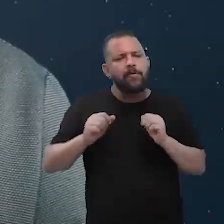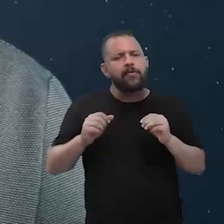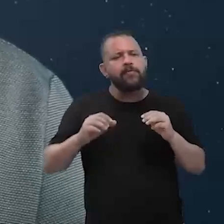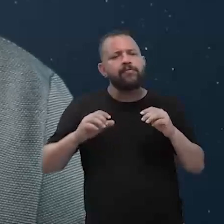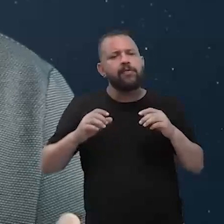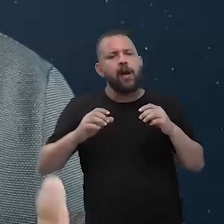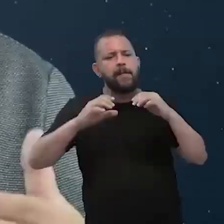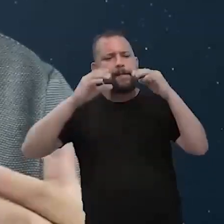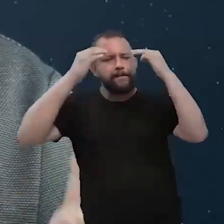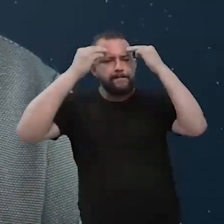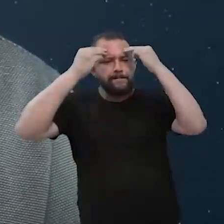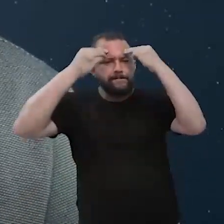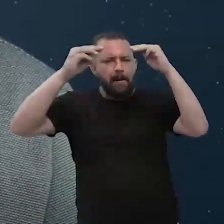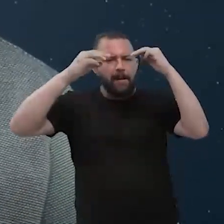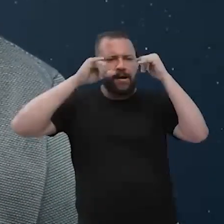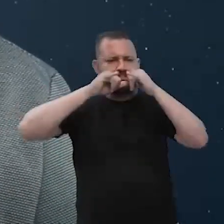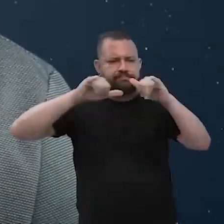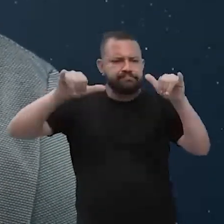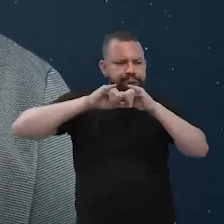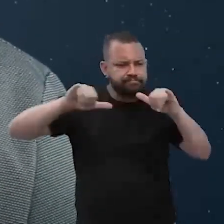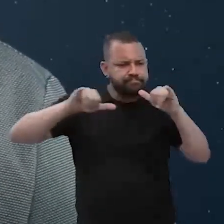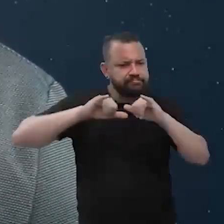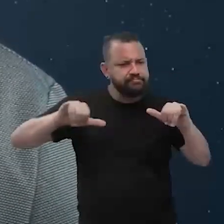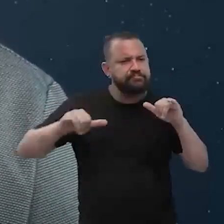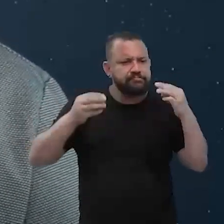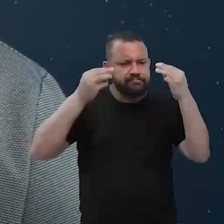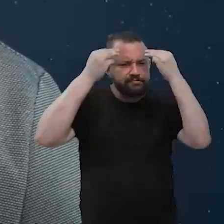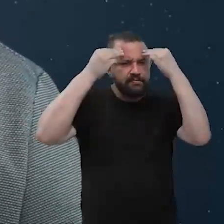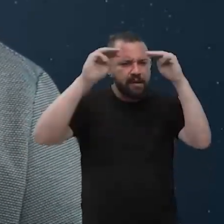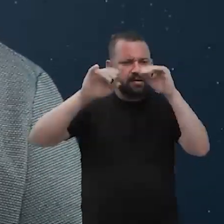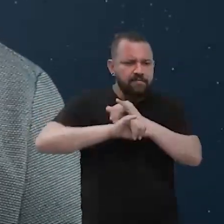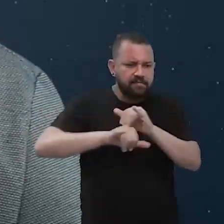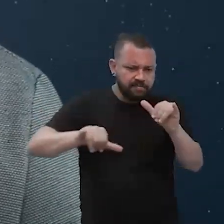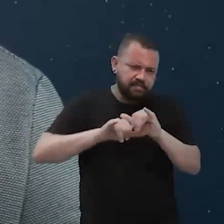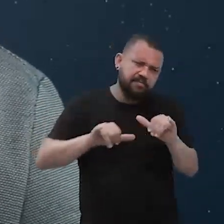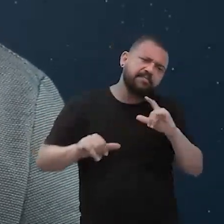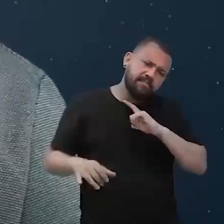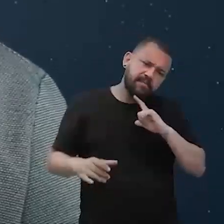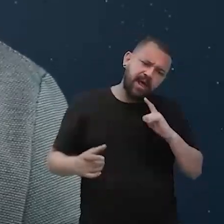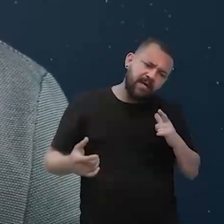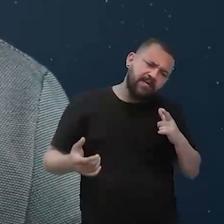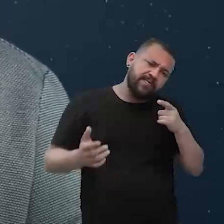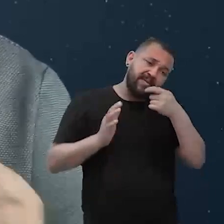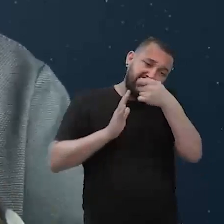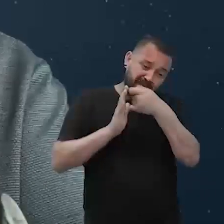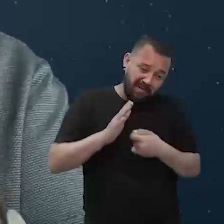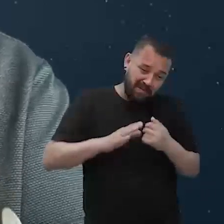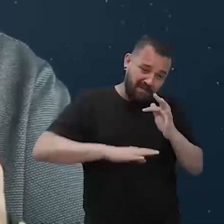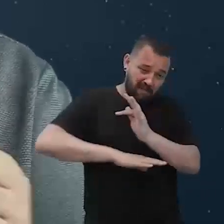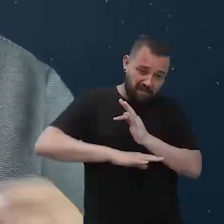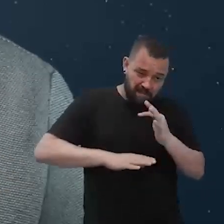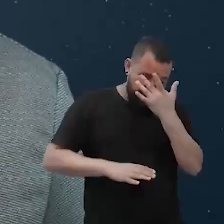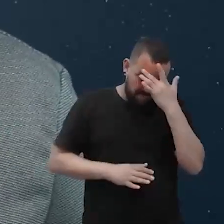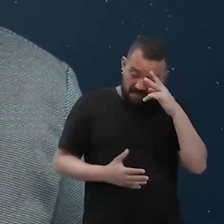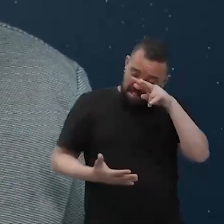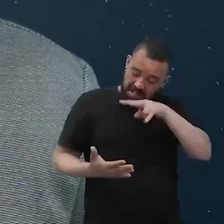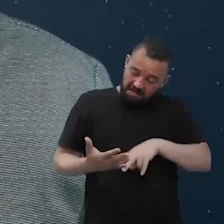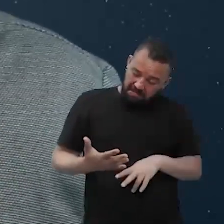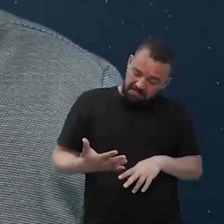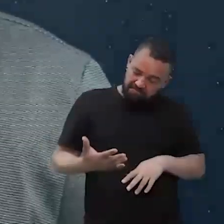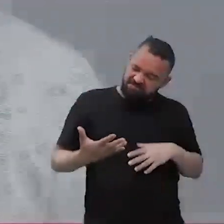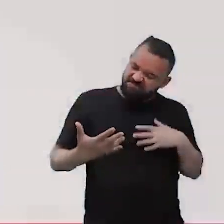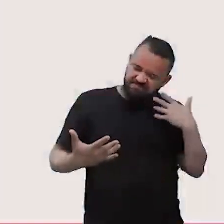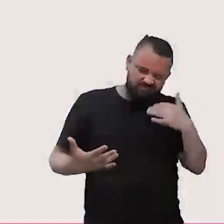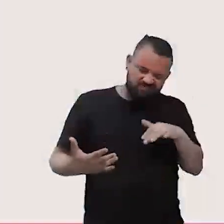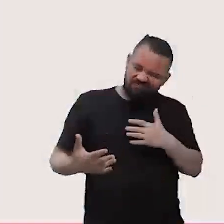muito formal, certamente ele não vai aproximar, vai se aproximar e vai ganhar a adesão do leitor. Então isso é um nível de linguagem. Então dá uma olhada